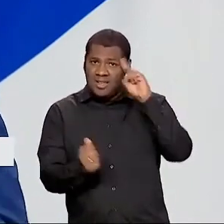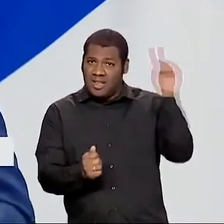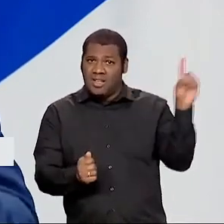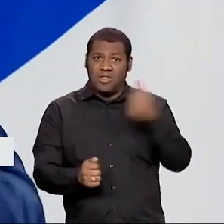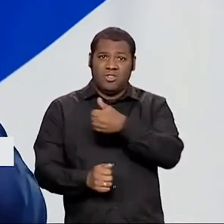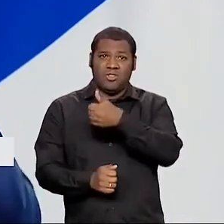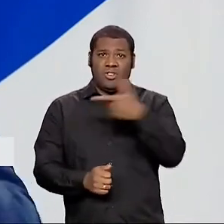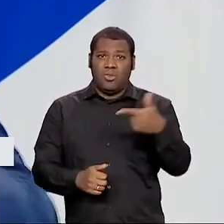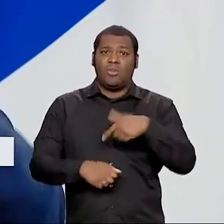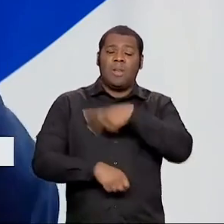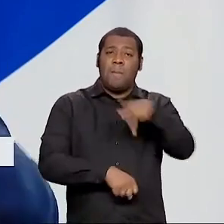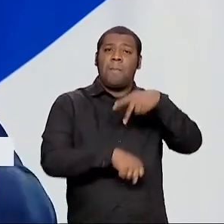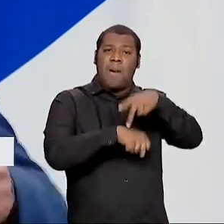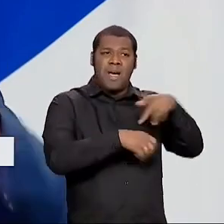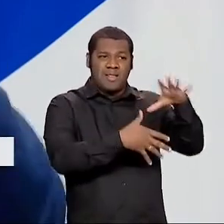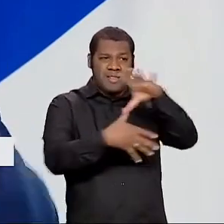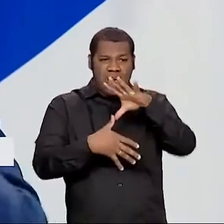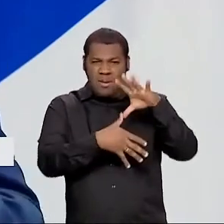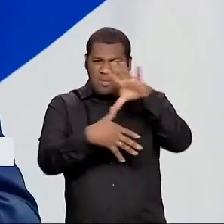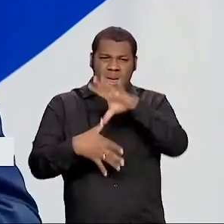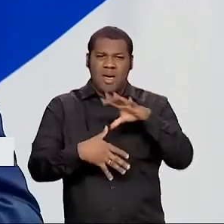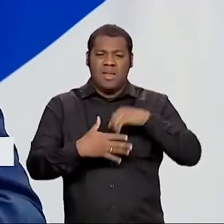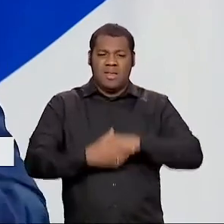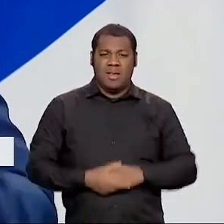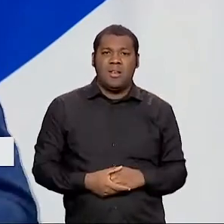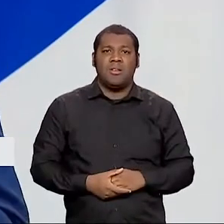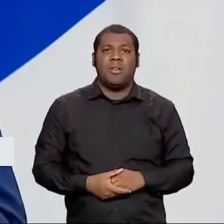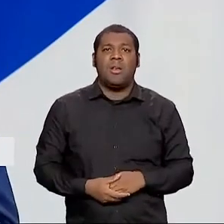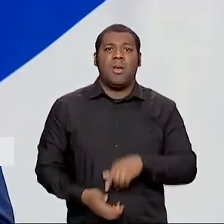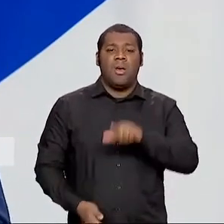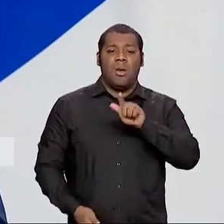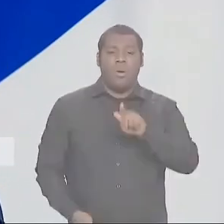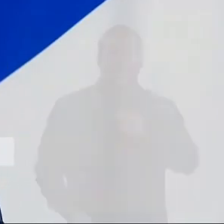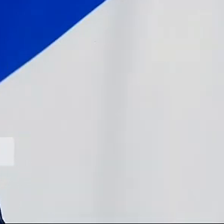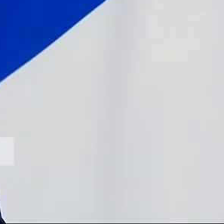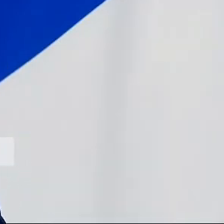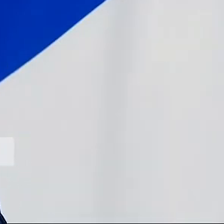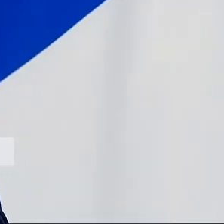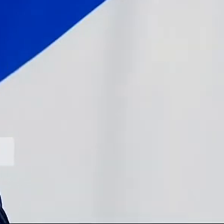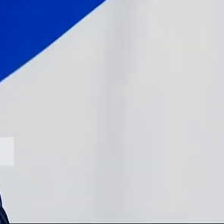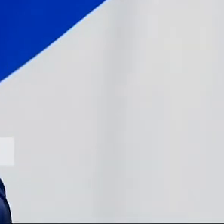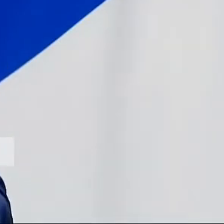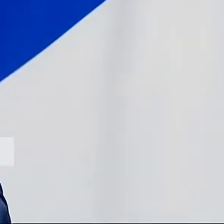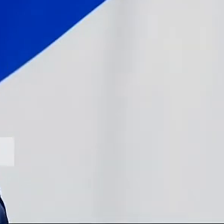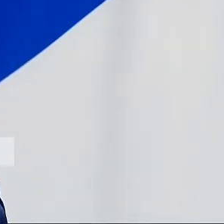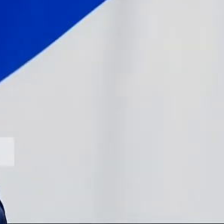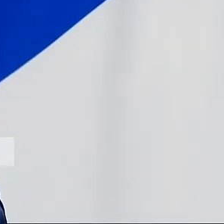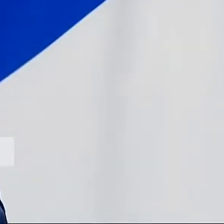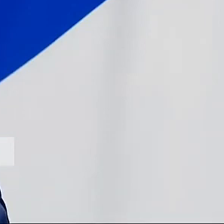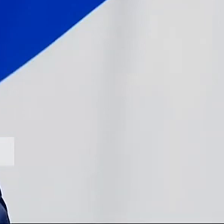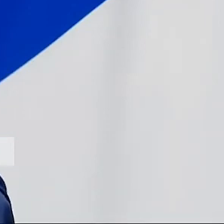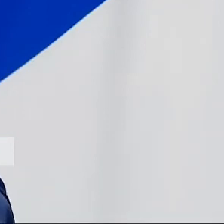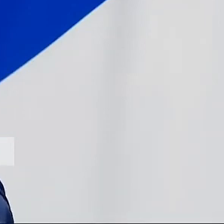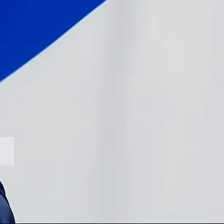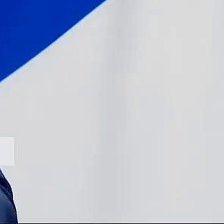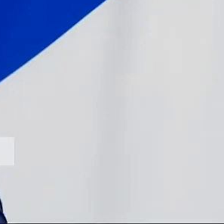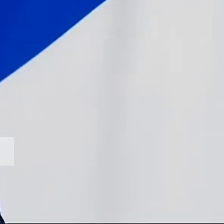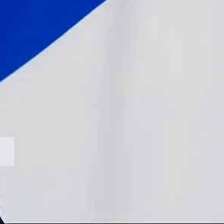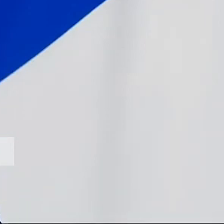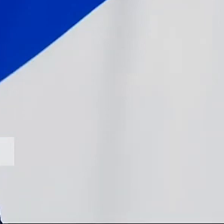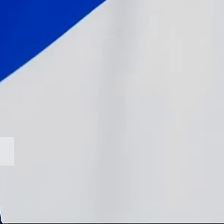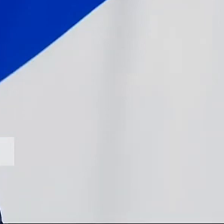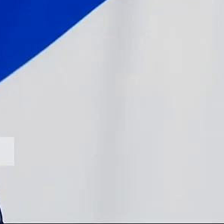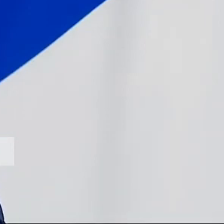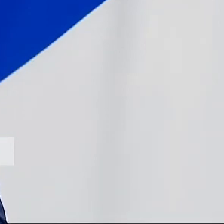do Sul, mais a Guiana, Suriname e a Guiana Francesa, que nós convidamos o Macron, porque a maior fronteira, sabe, da França